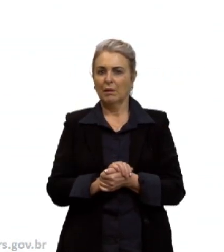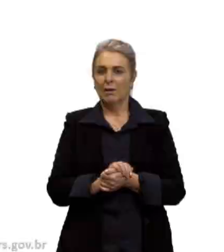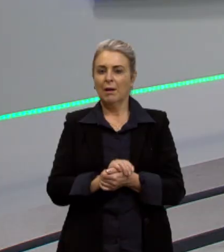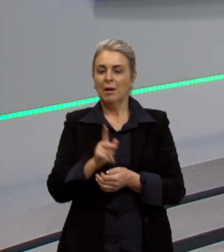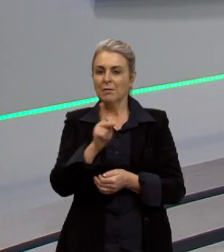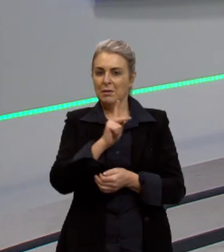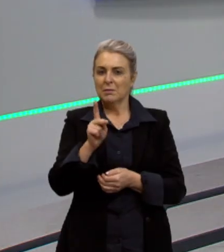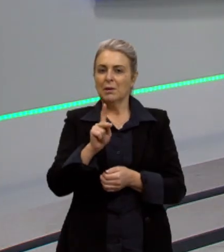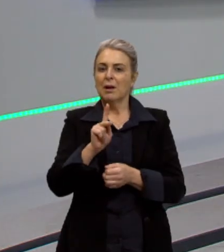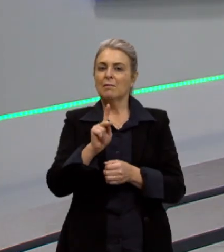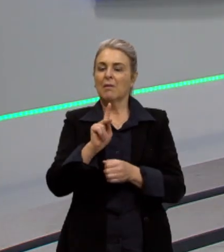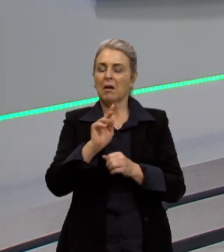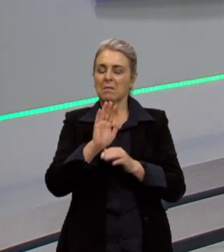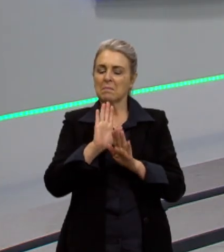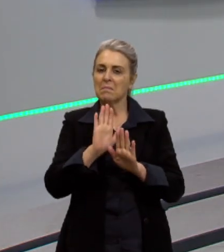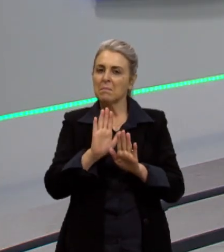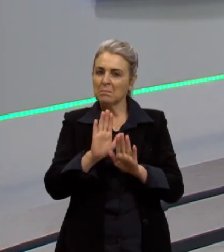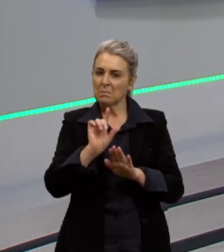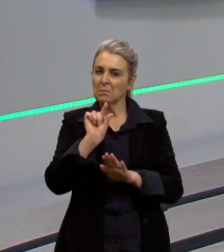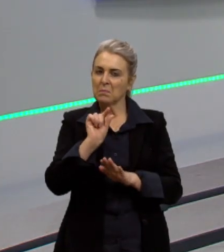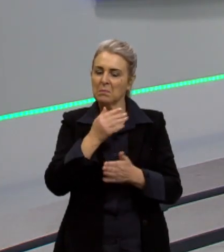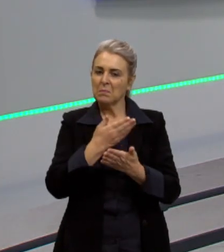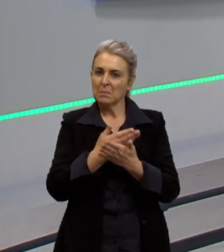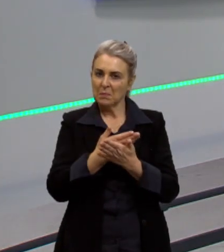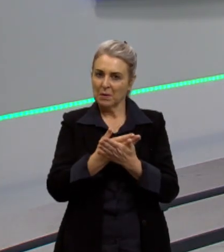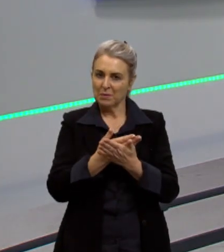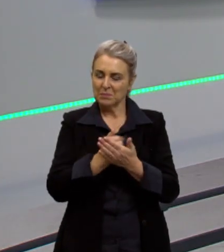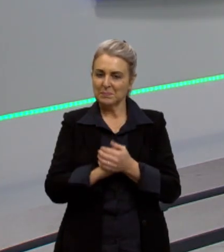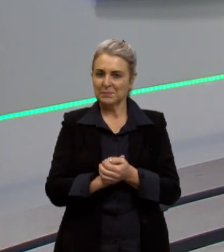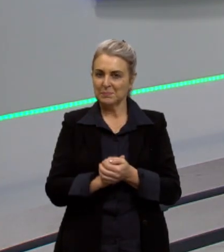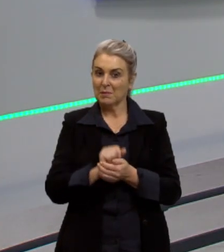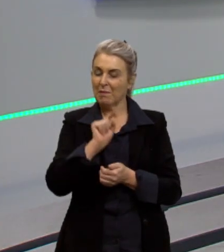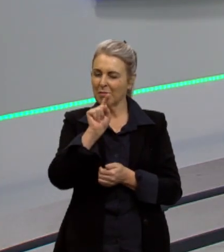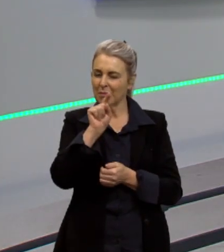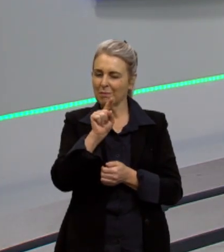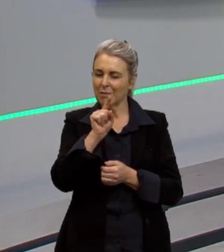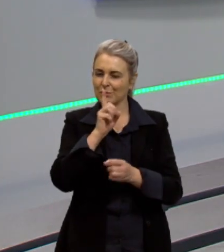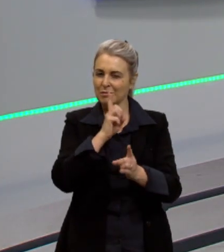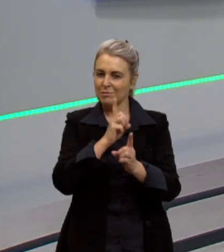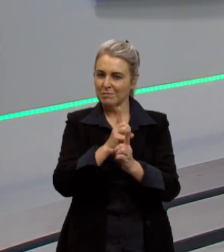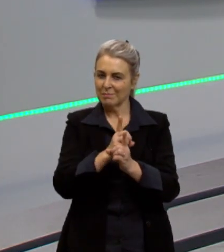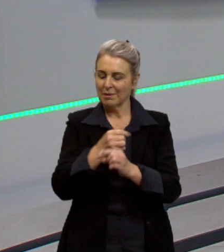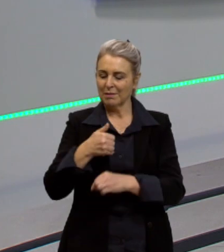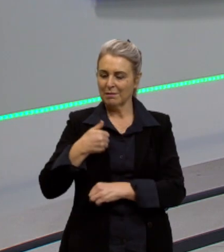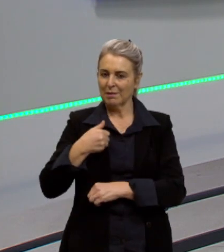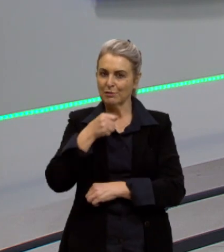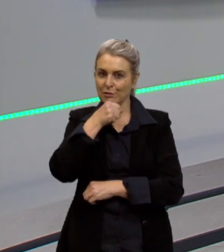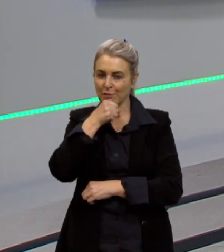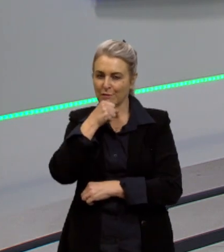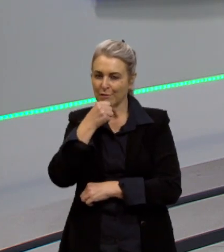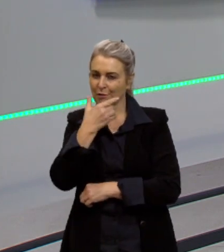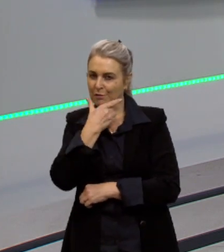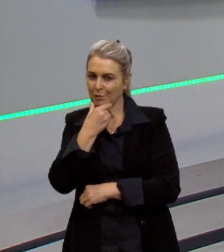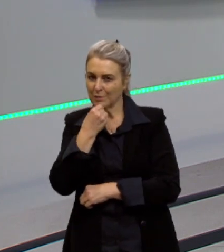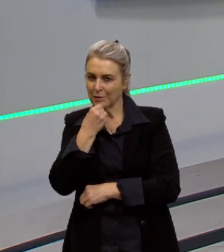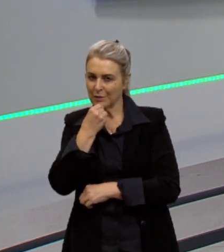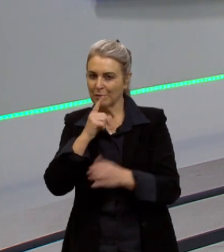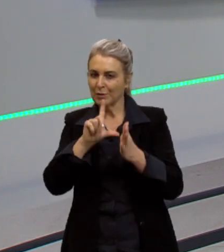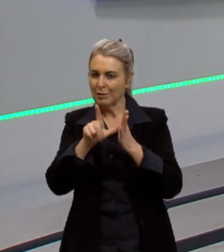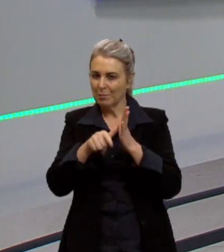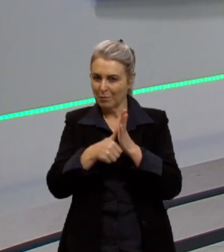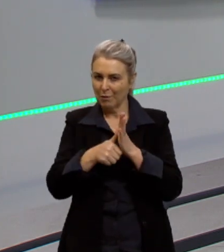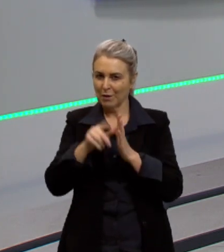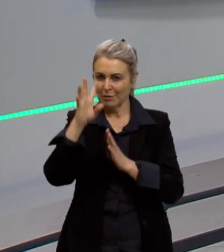intervalinho. Vocês aí em casa tentem descobrir a idade da avó do Emanuel. E quando nós retornarmos, nós fazemos